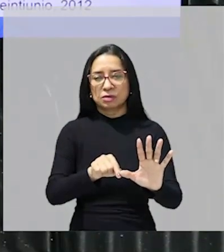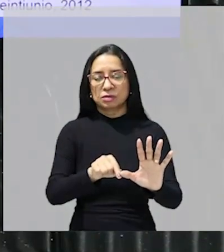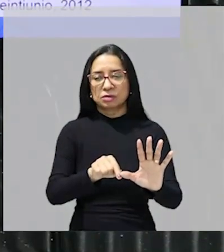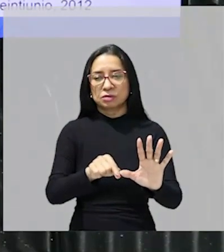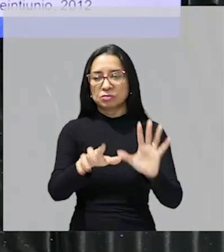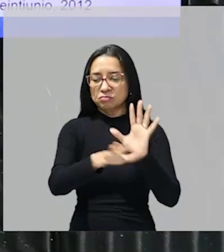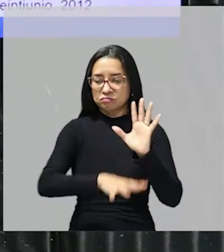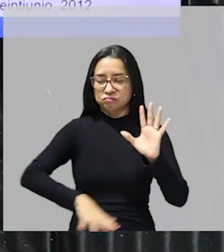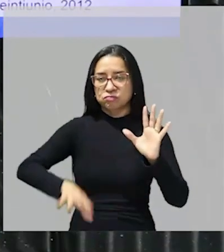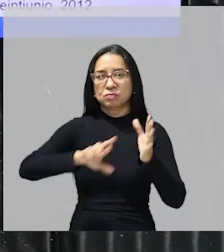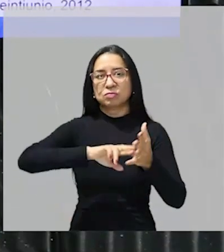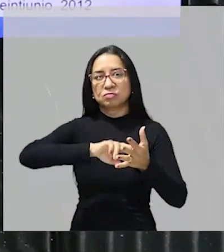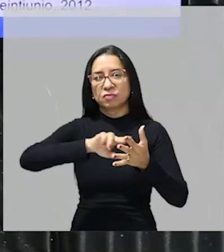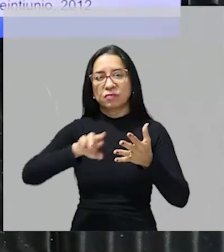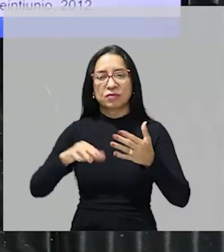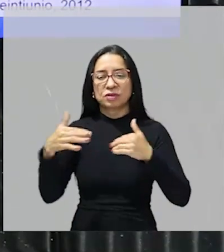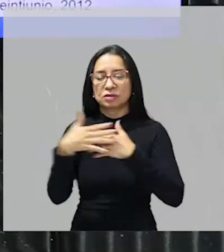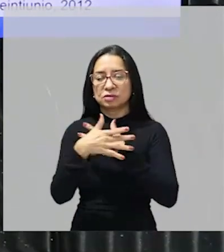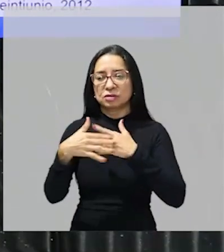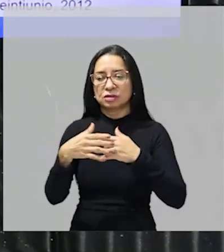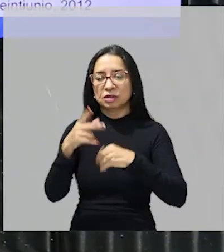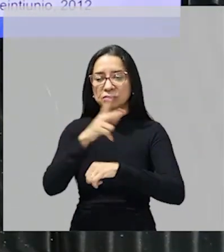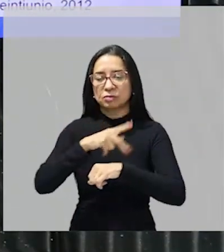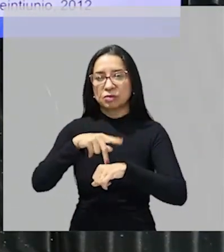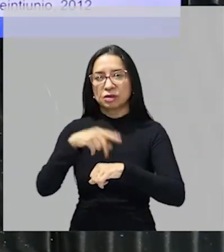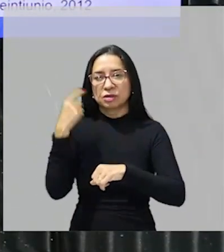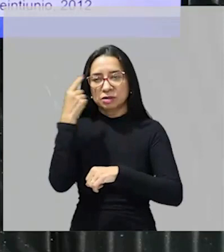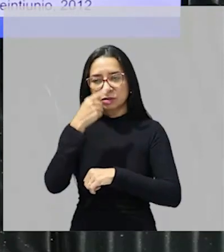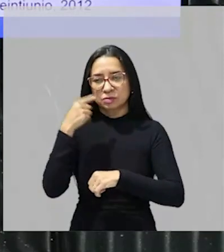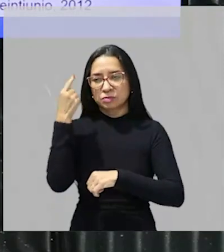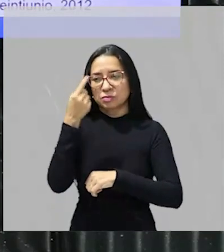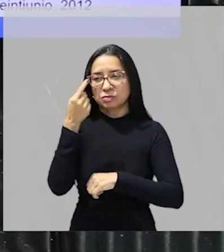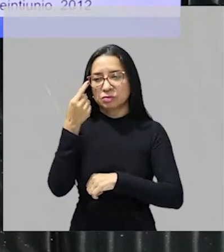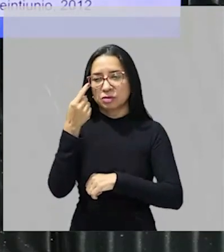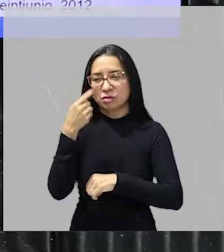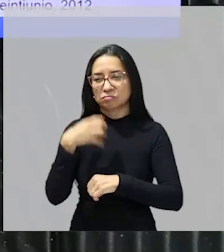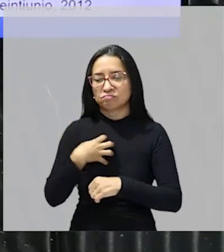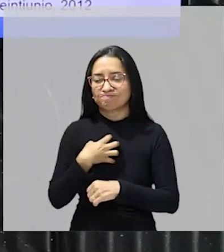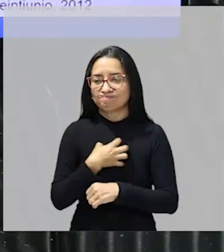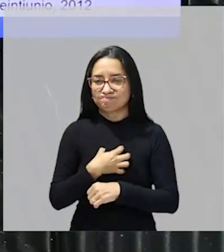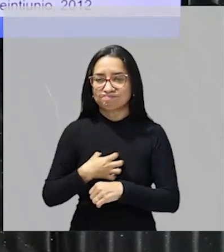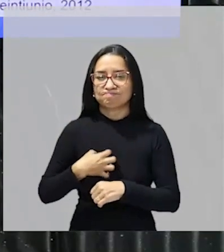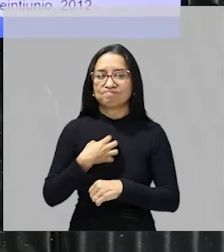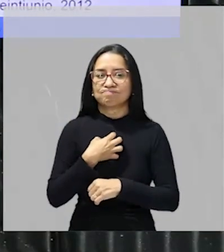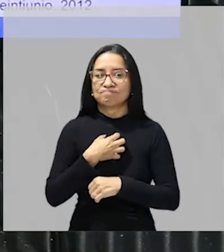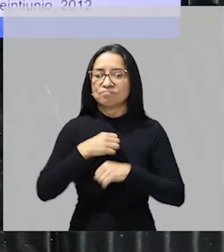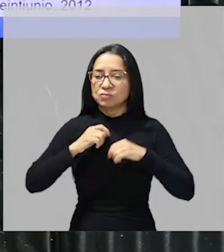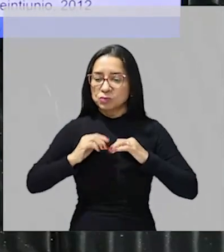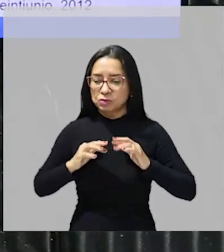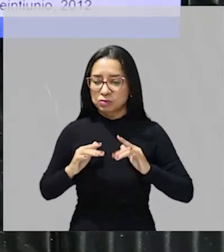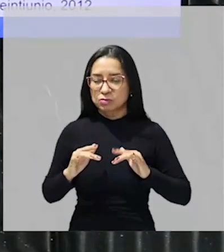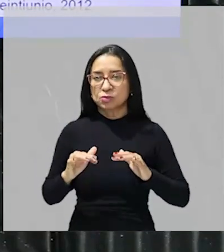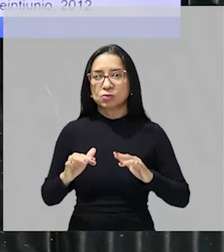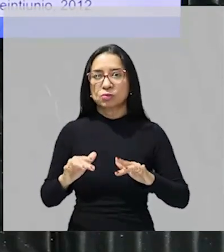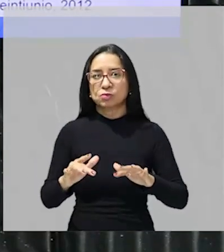de várias cidades da Espanha. A indignação foi tamanha, se difundiu, né?